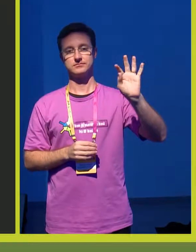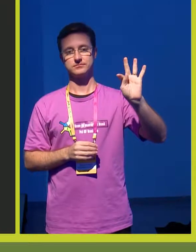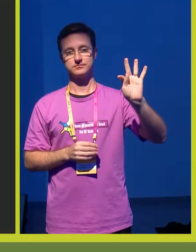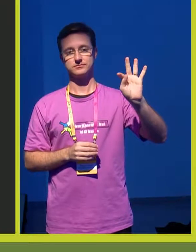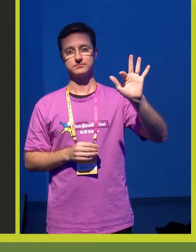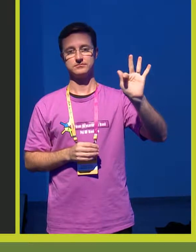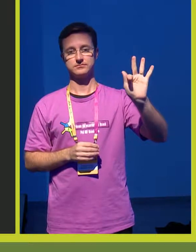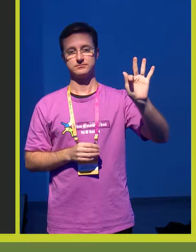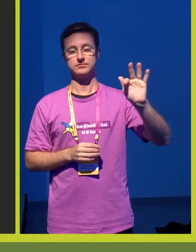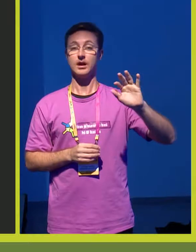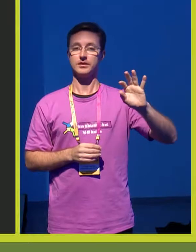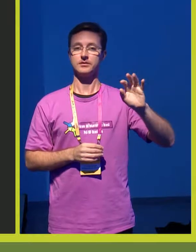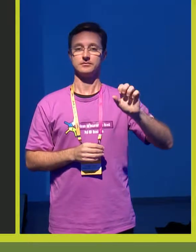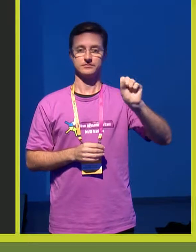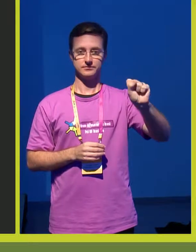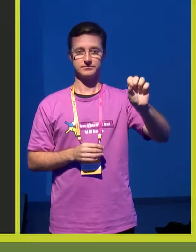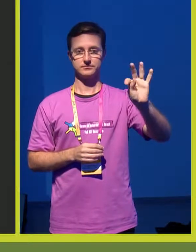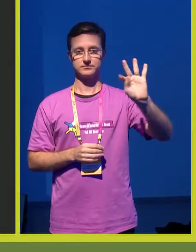reconheceu